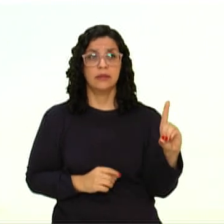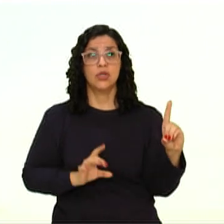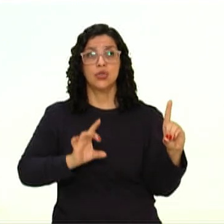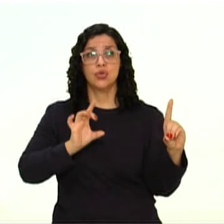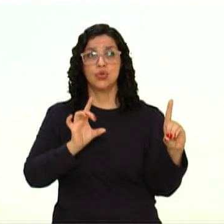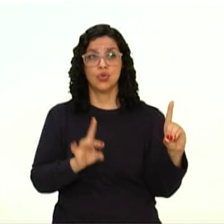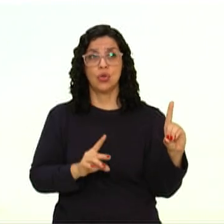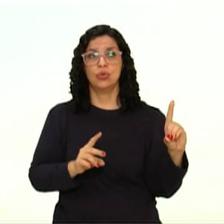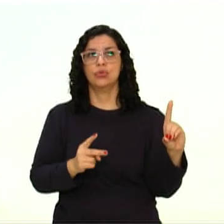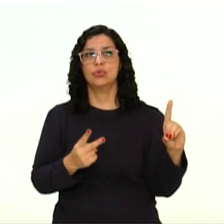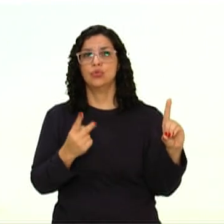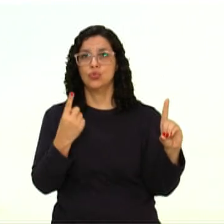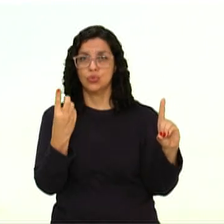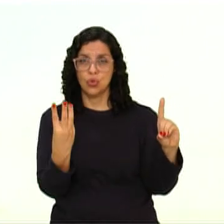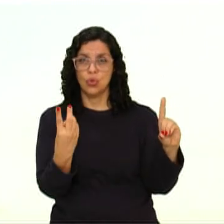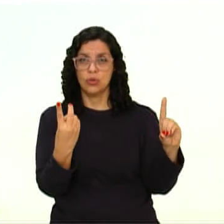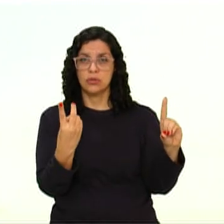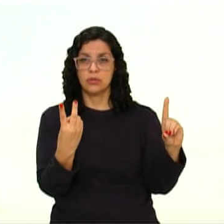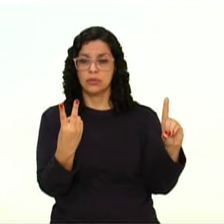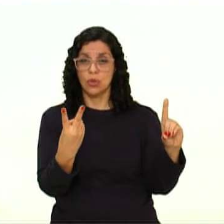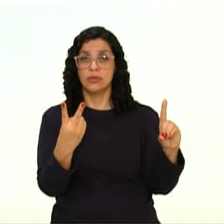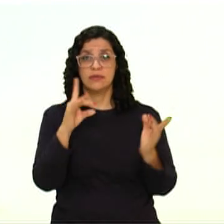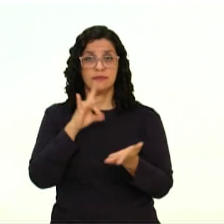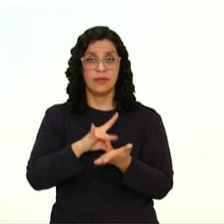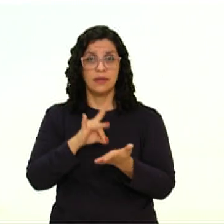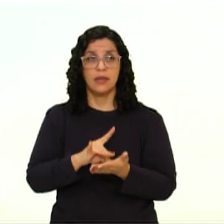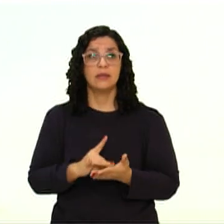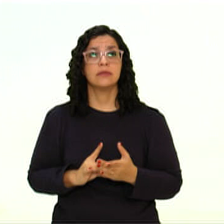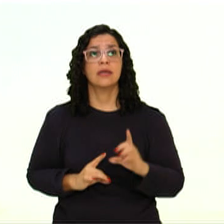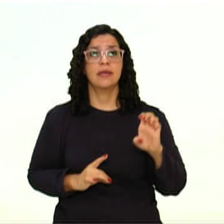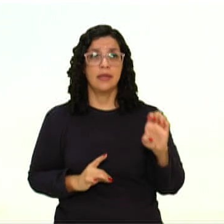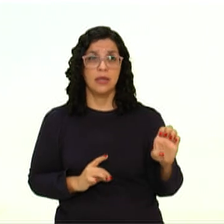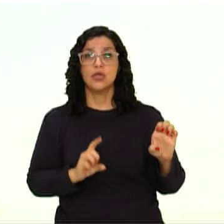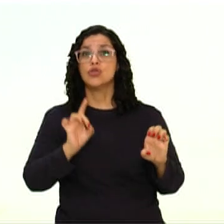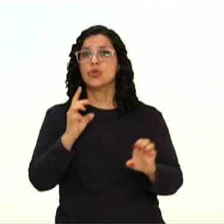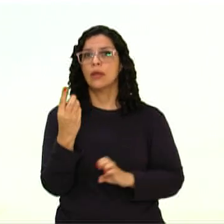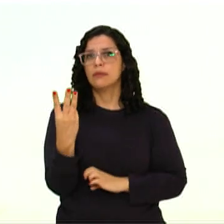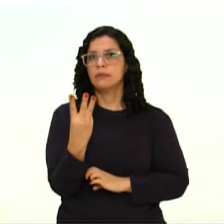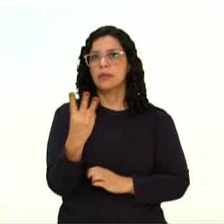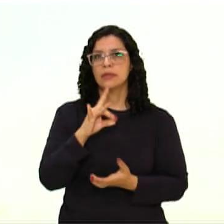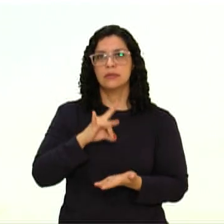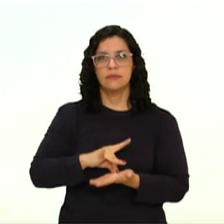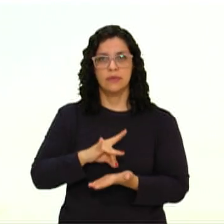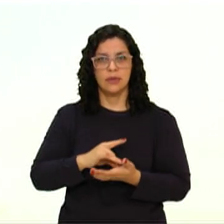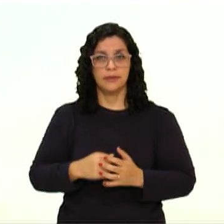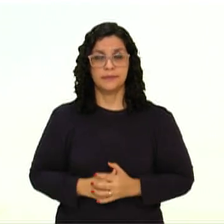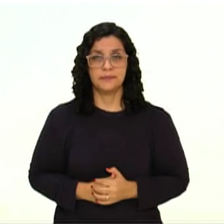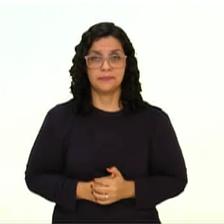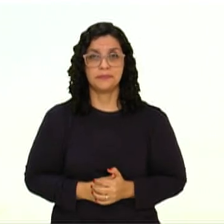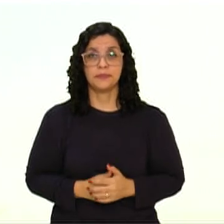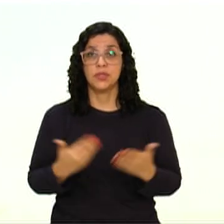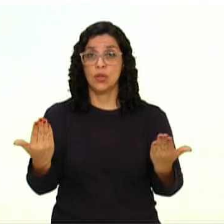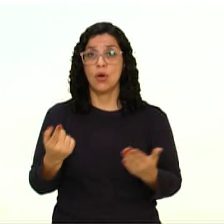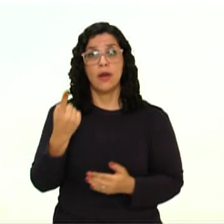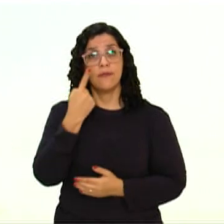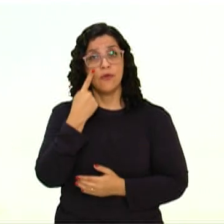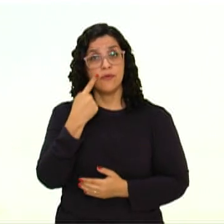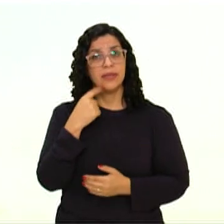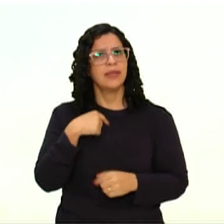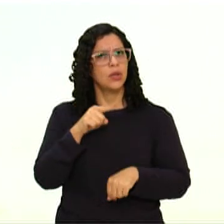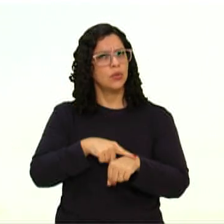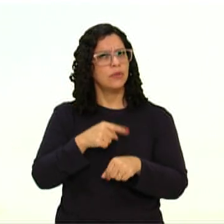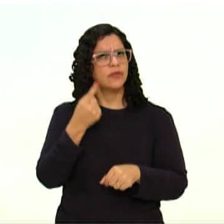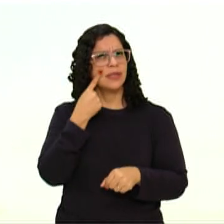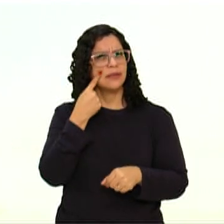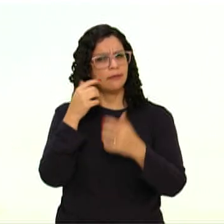Letra D. Somente a número 2 é verdadeira? E letra E. Somente a 3 é verdadeira. Mais aquele tempinho